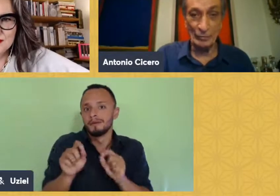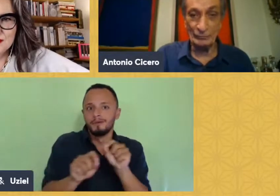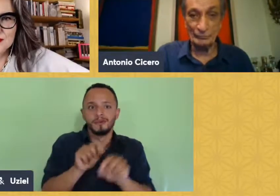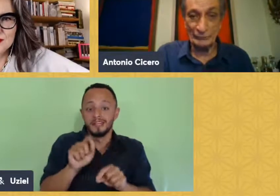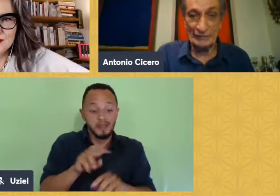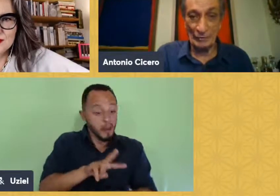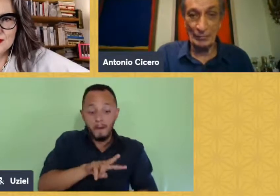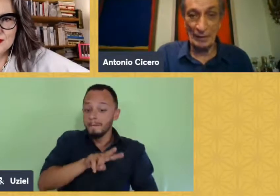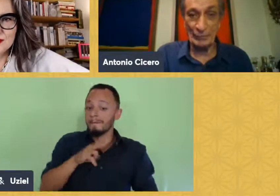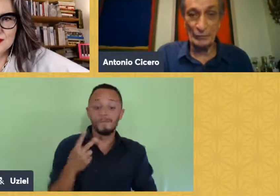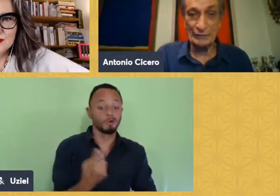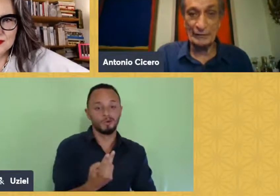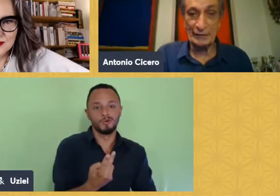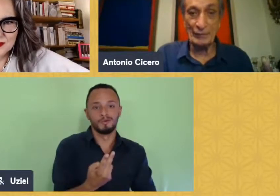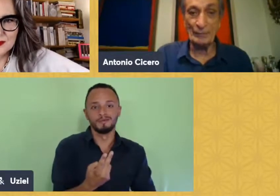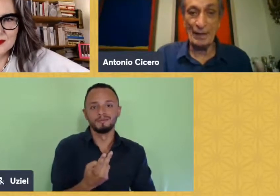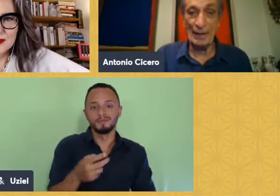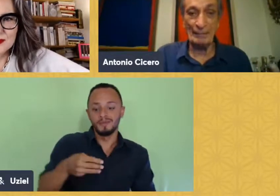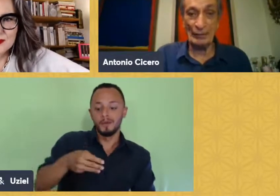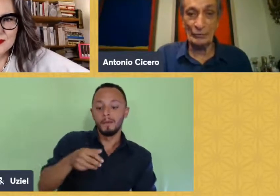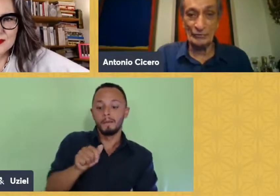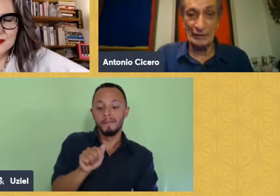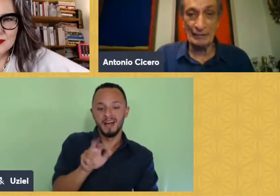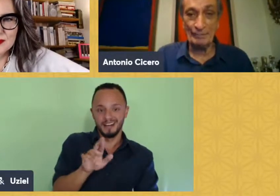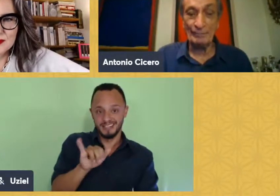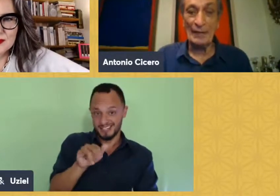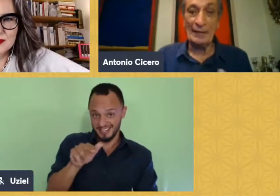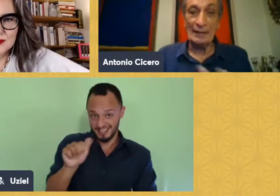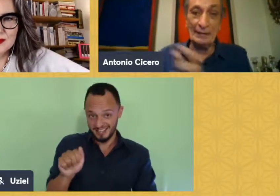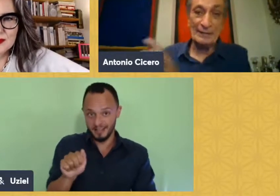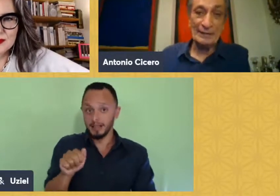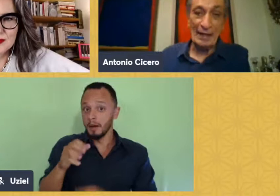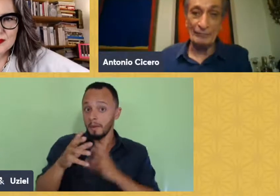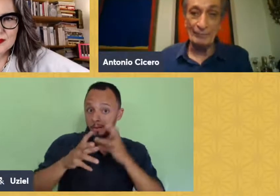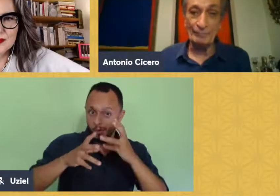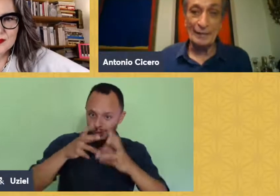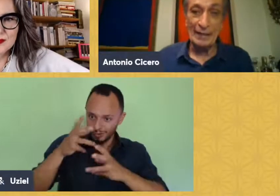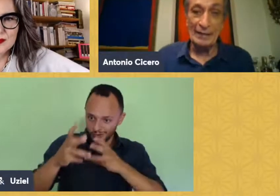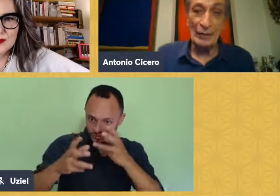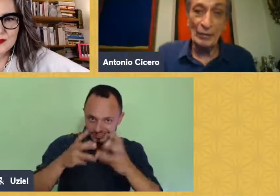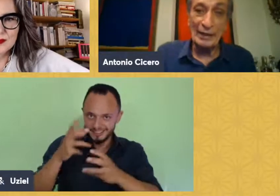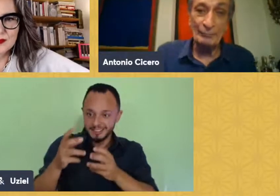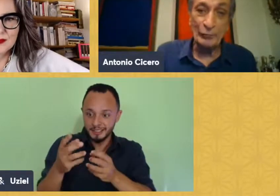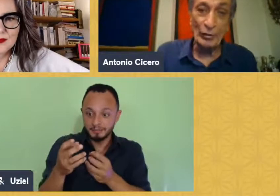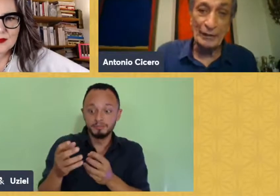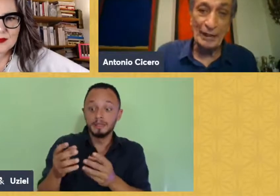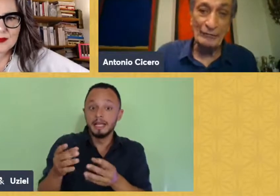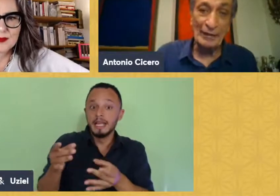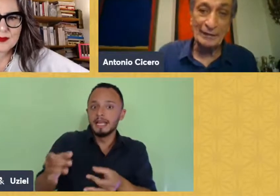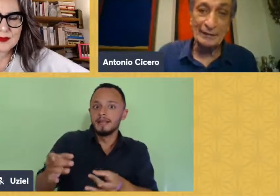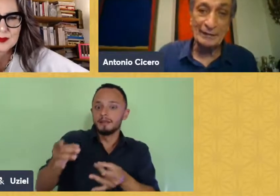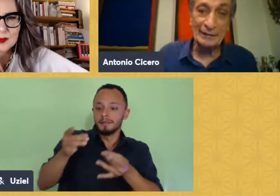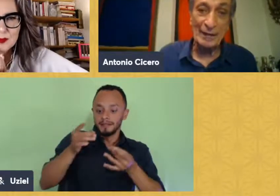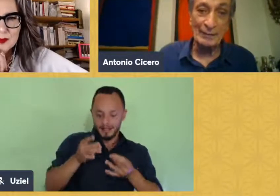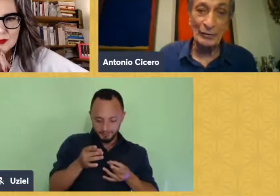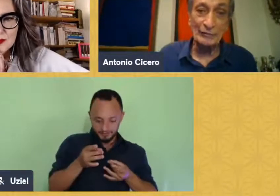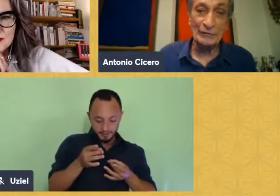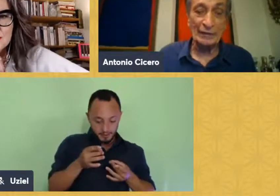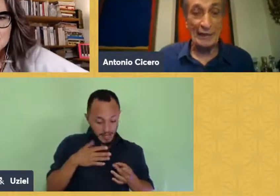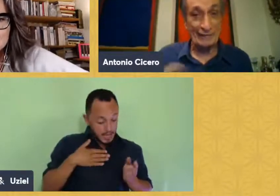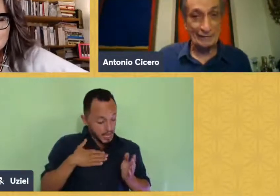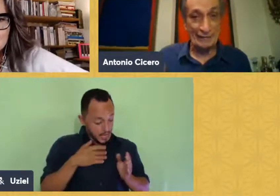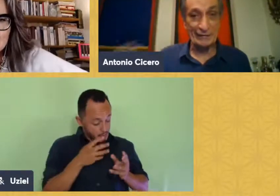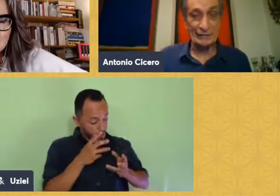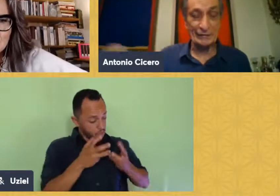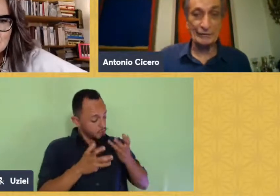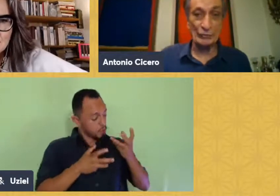fazia uma música, né, uma melodia, e me dava. E eu aí colocava letra na melodia.